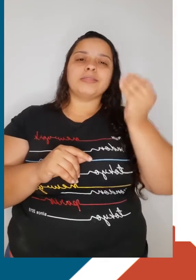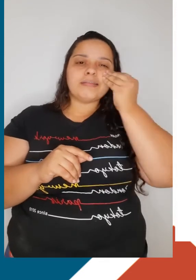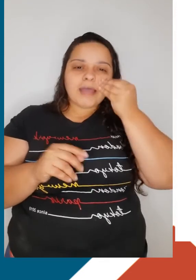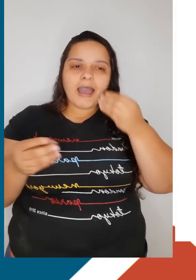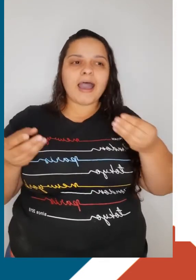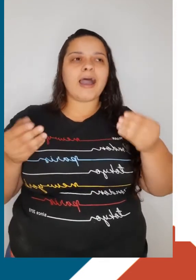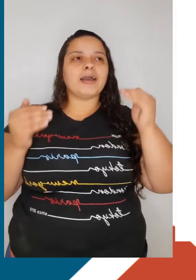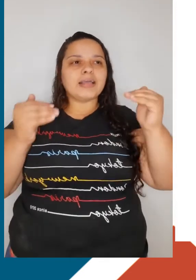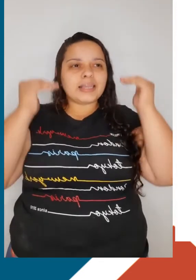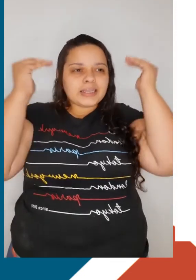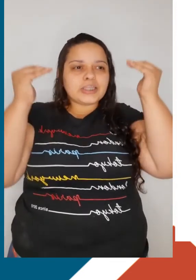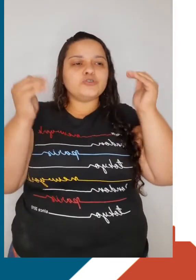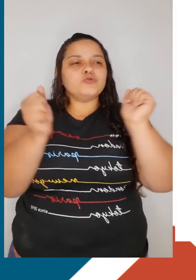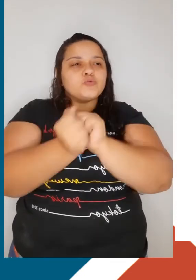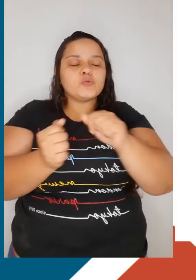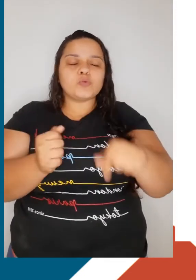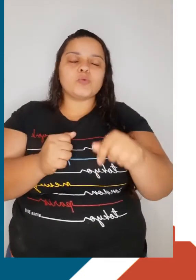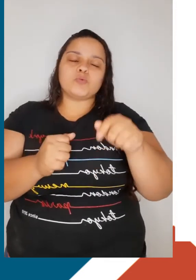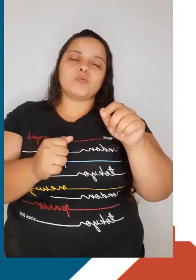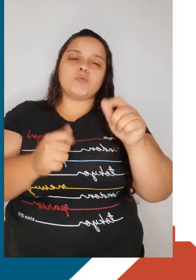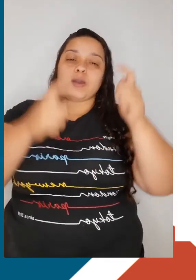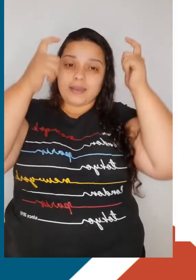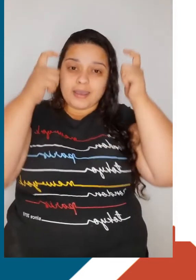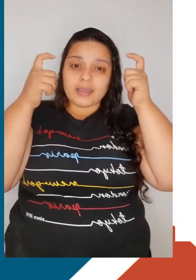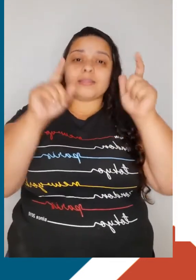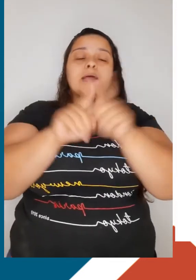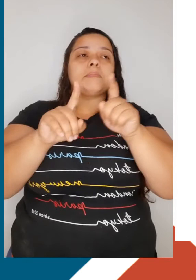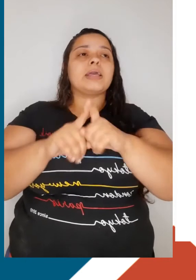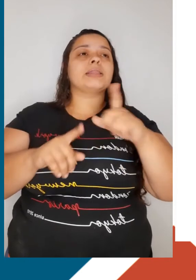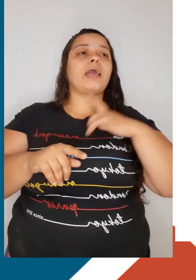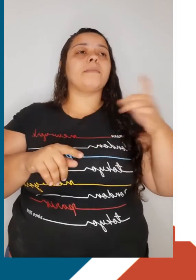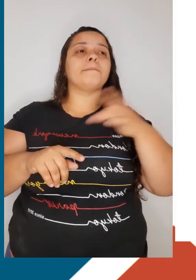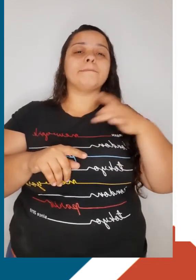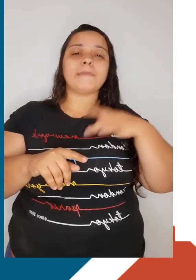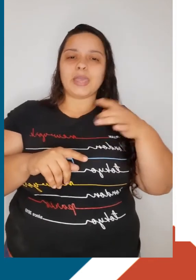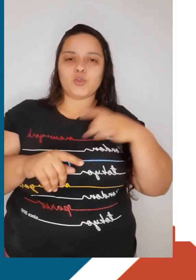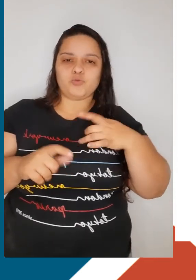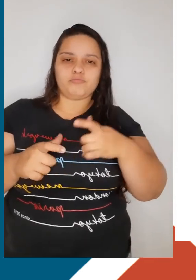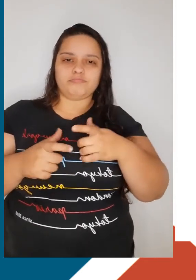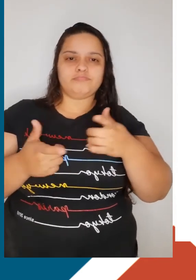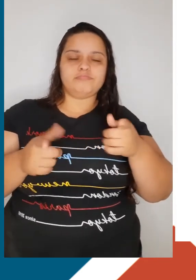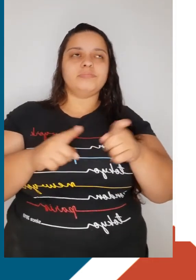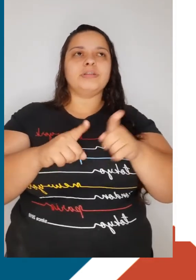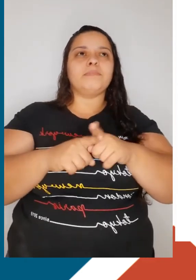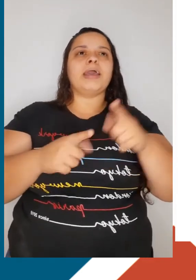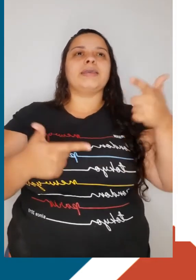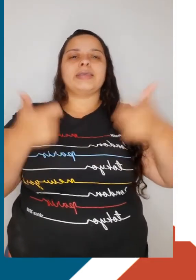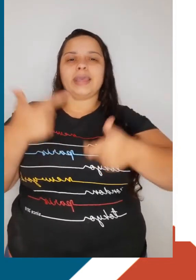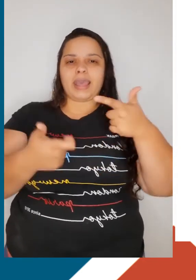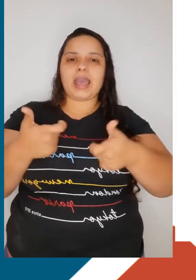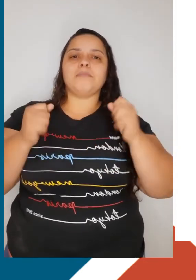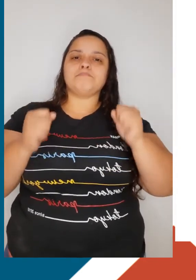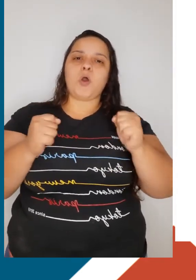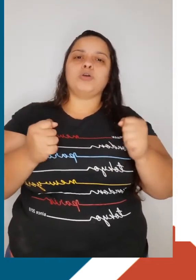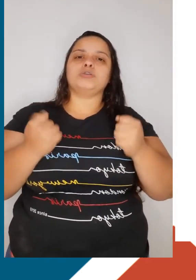com a articulação de uma parte das elites em torno de Dom Pedro, se deveu também ao temor das mobilizações das massas e o